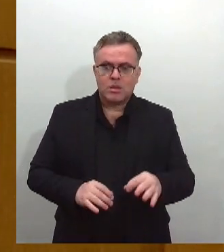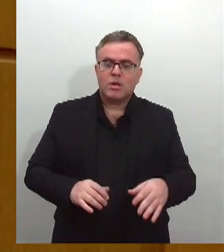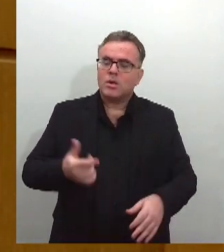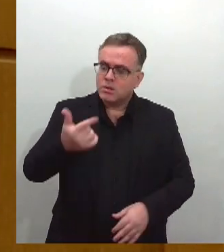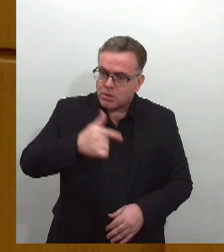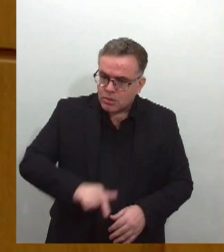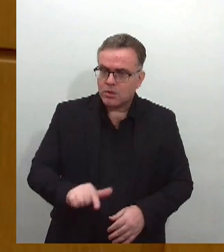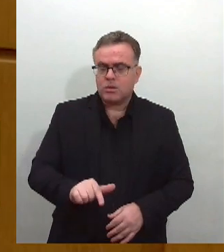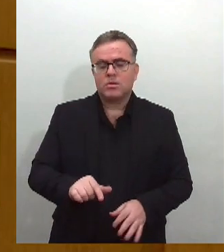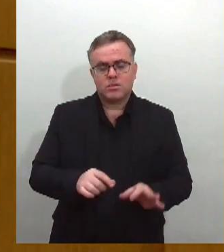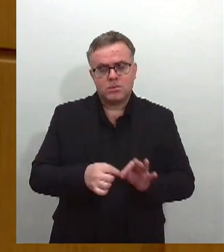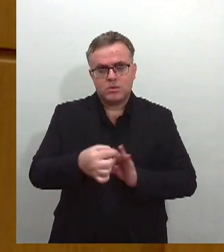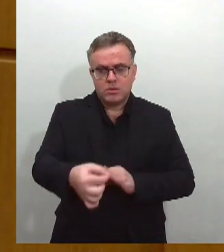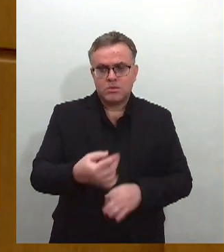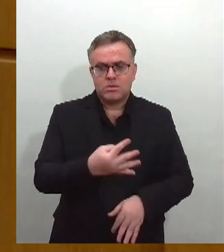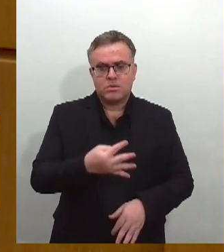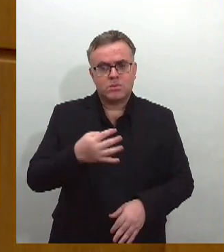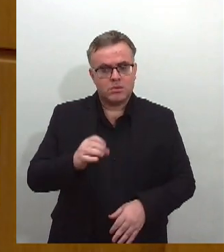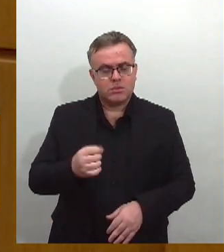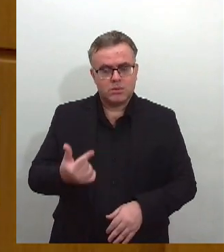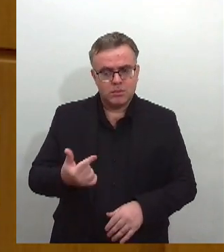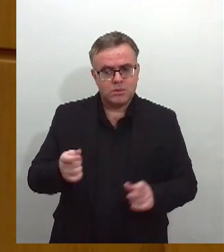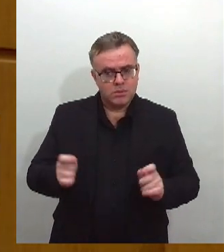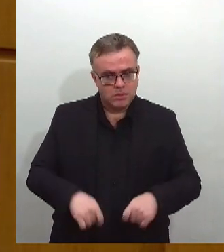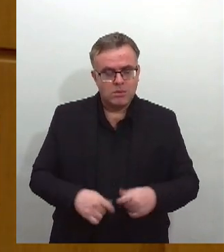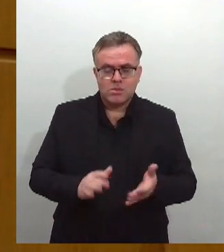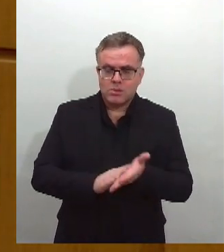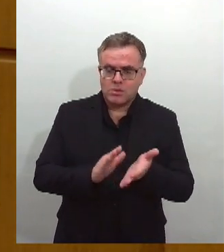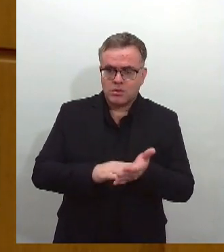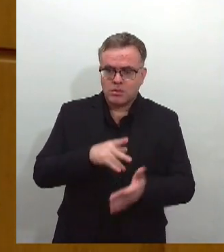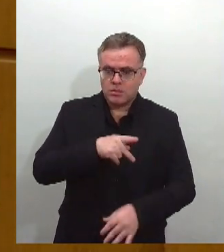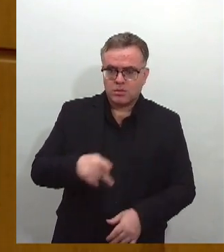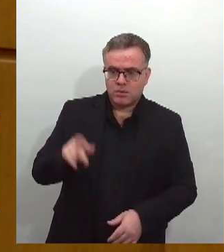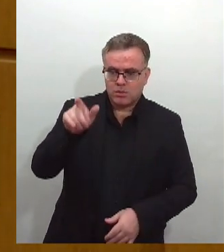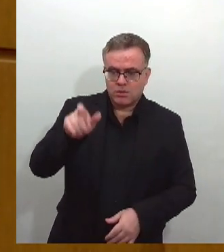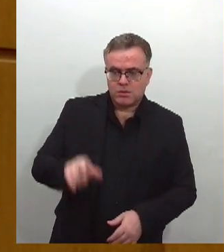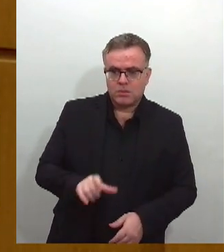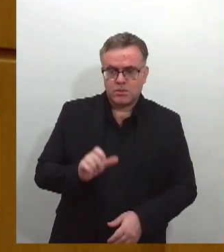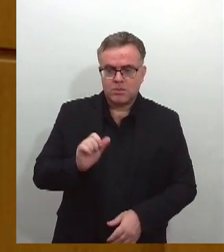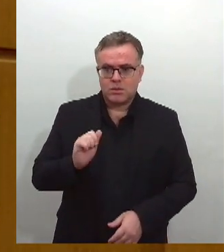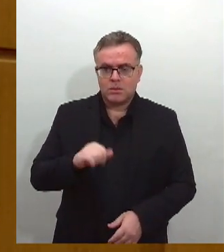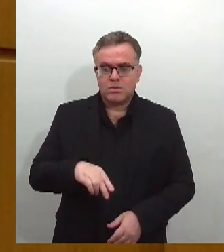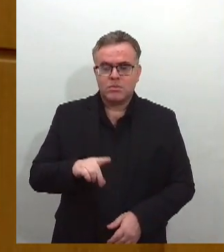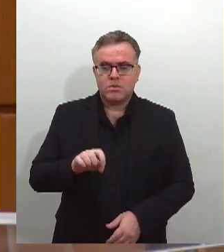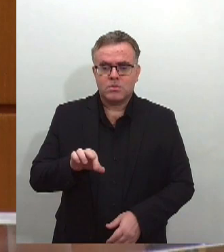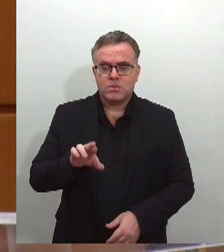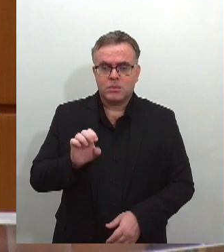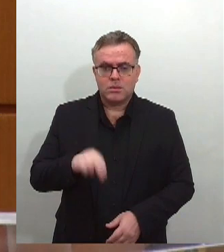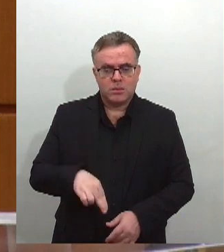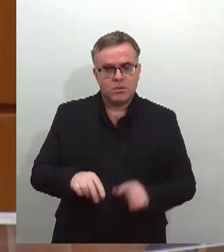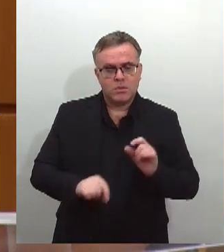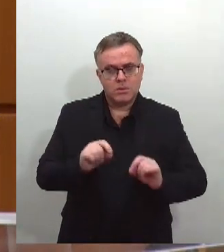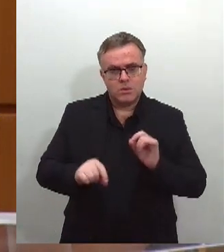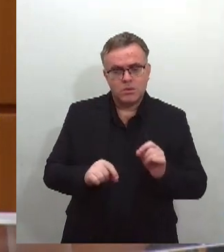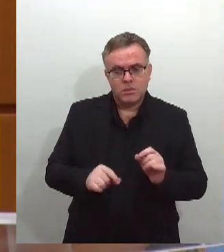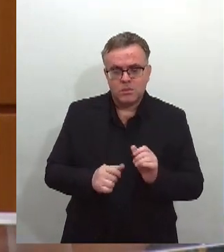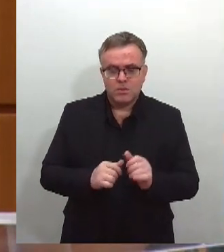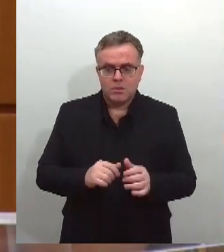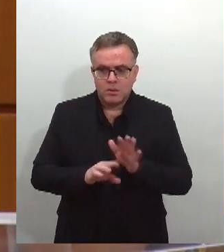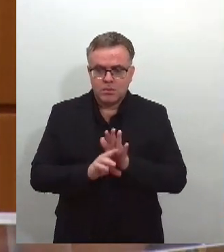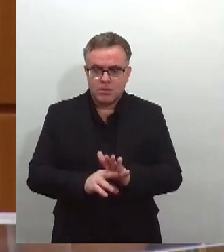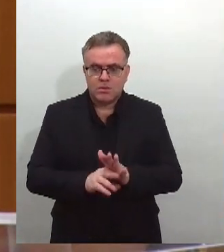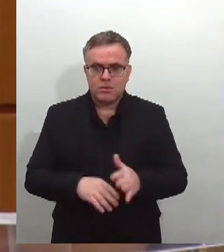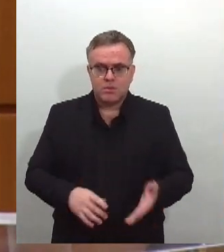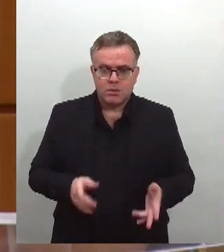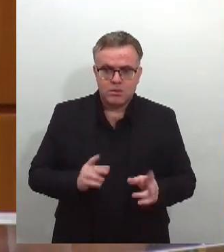abraço ao presidente Anderson pelo excelente trabalho que vem prestando à frente deste departamento. Ainda no pequeno